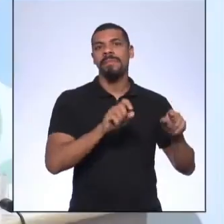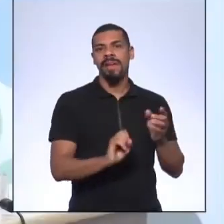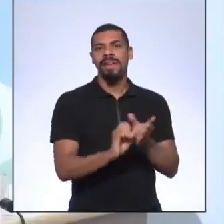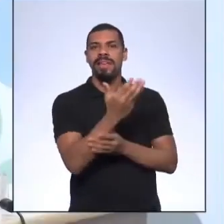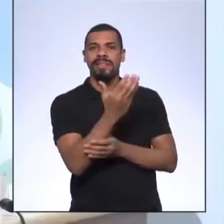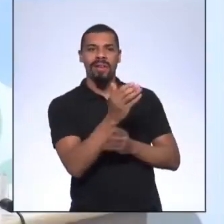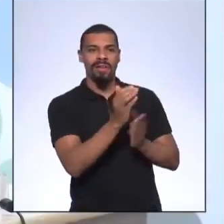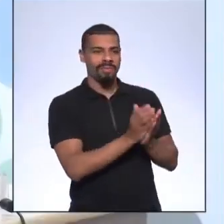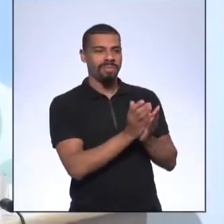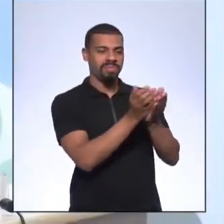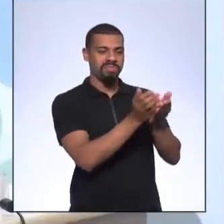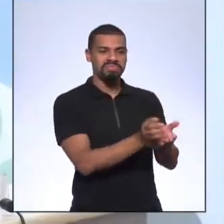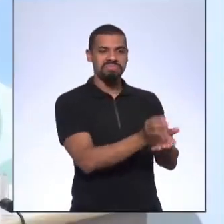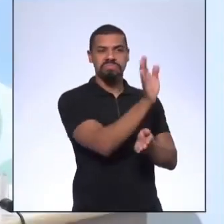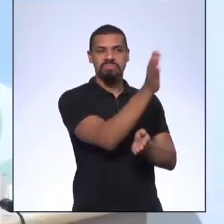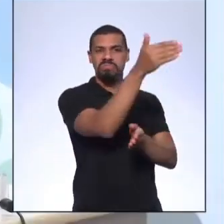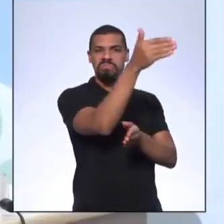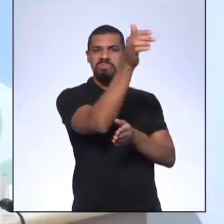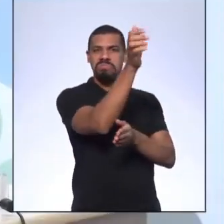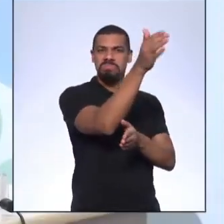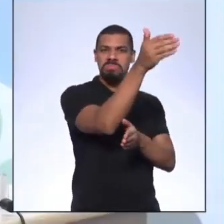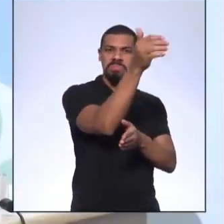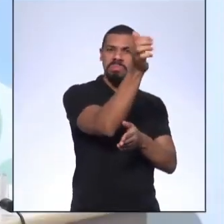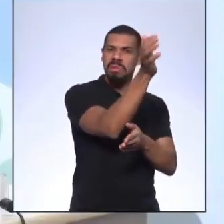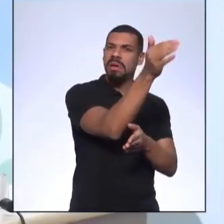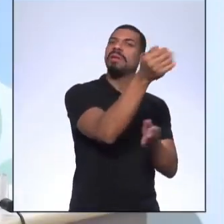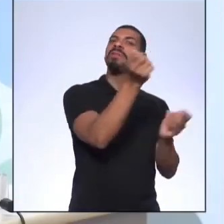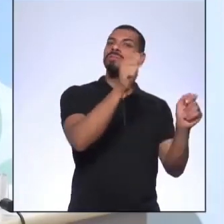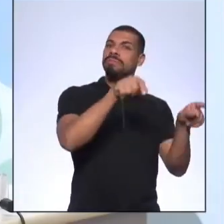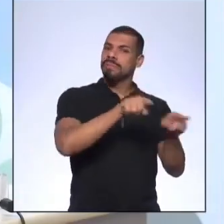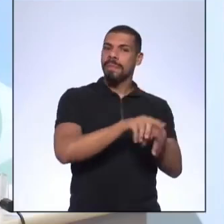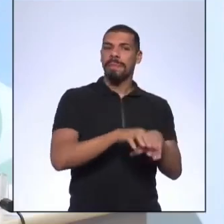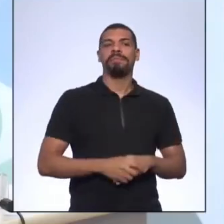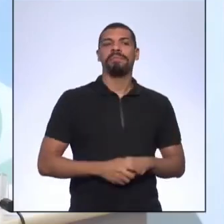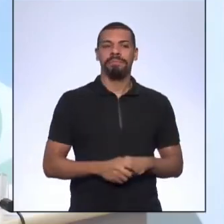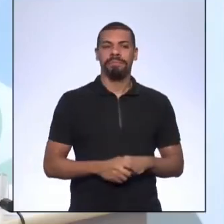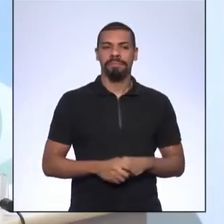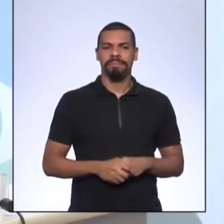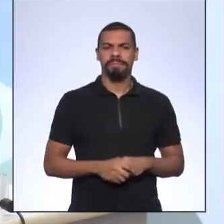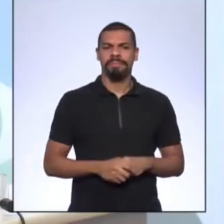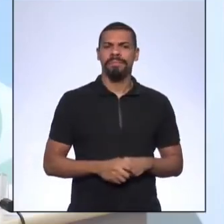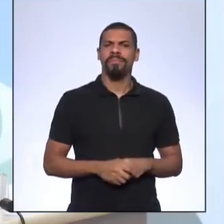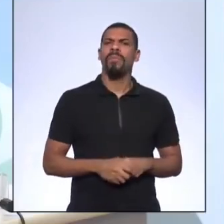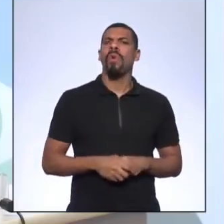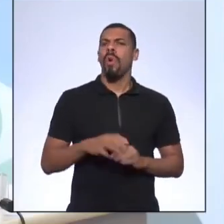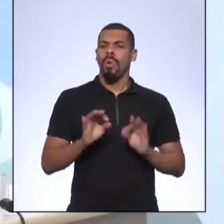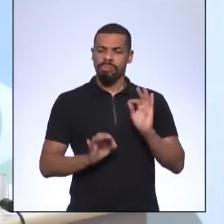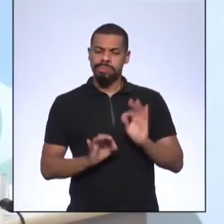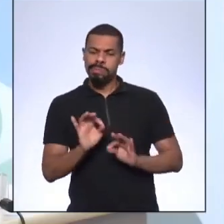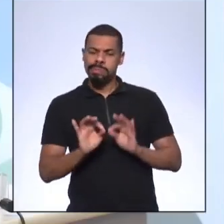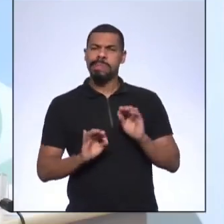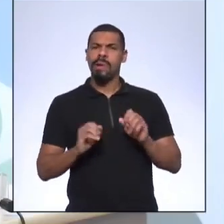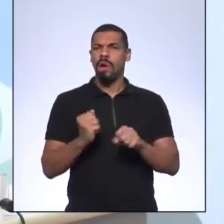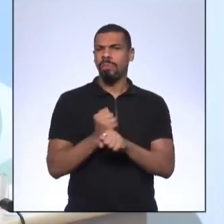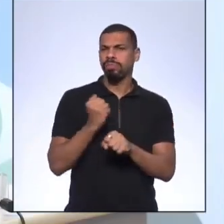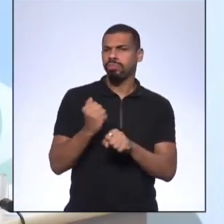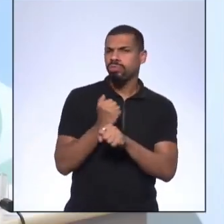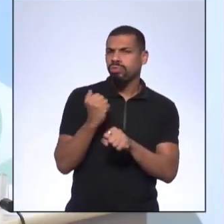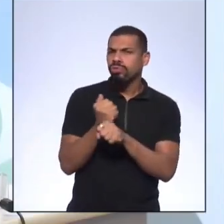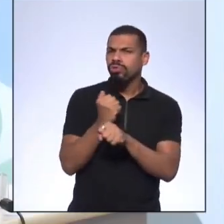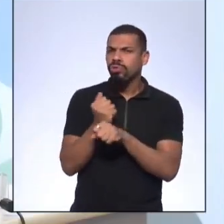aí, Portugal investiu na questão das ciências náuticas. Vamos elaborar, vamos fazer